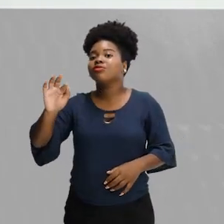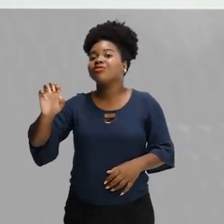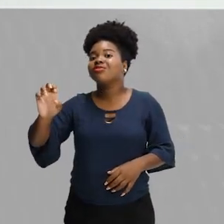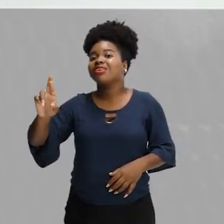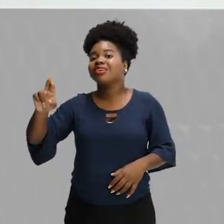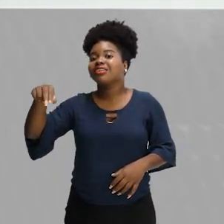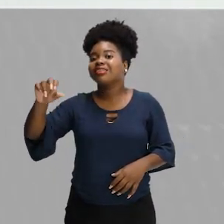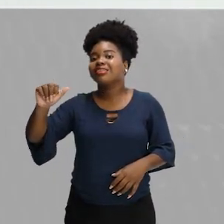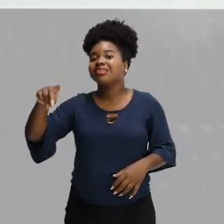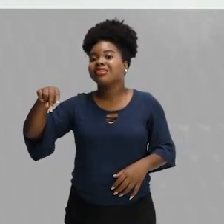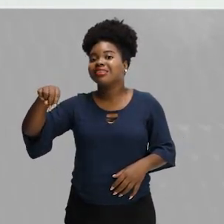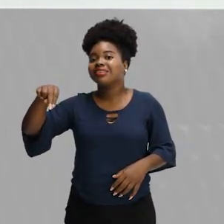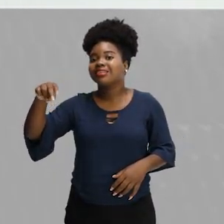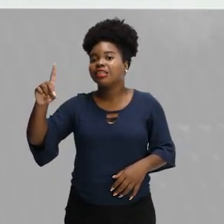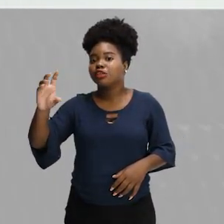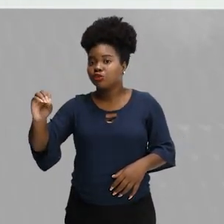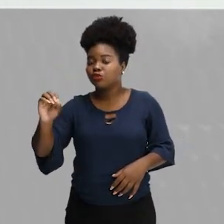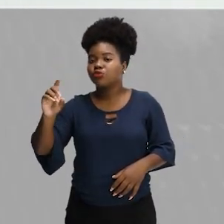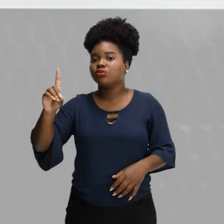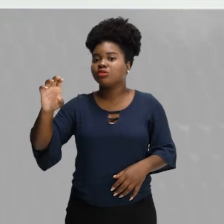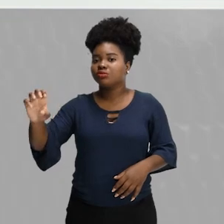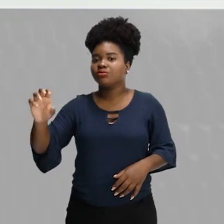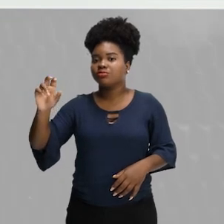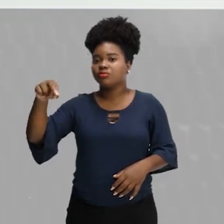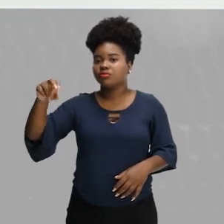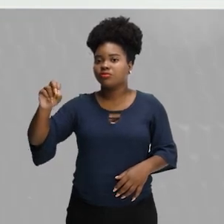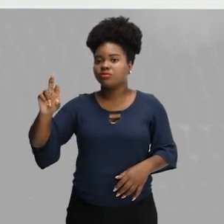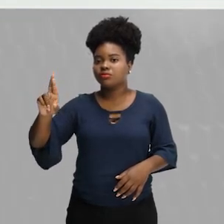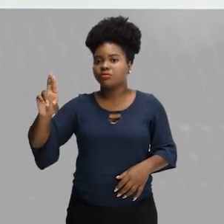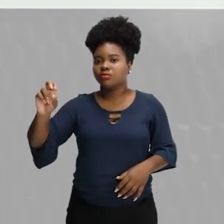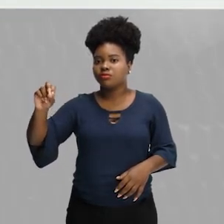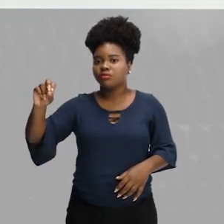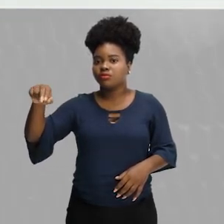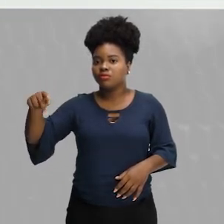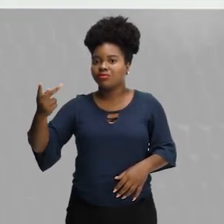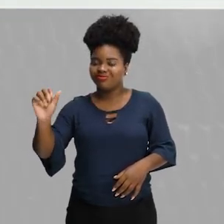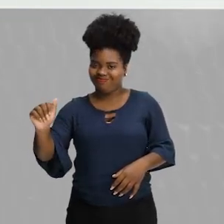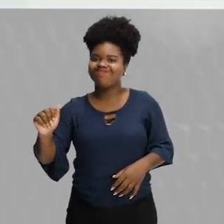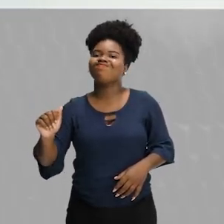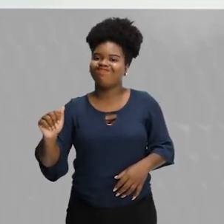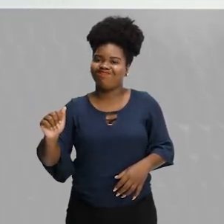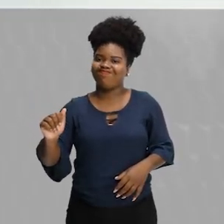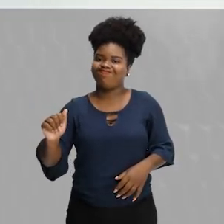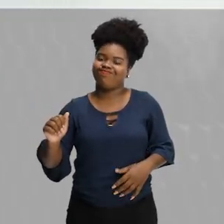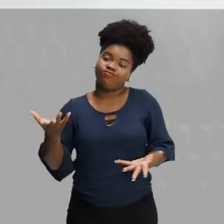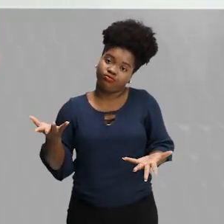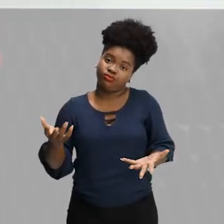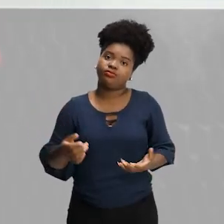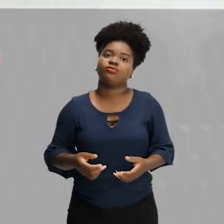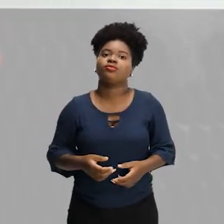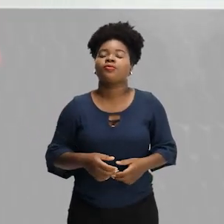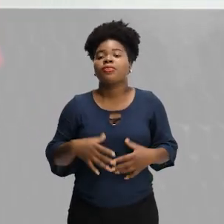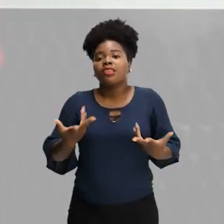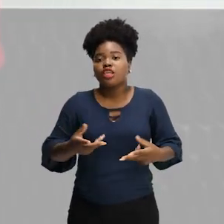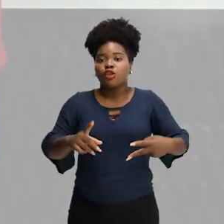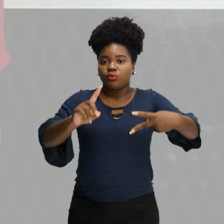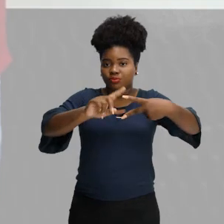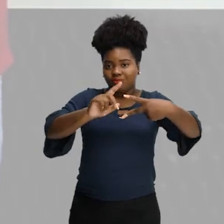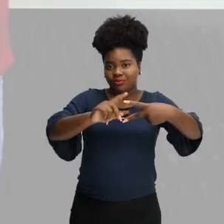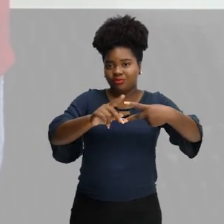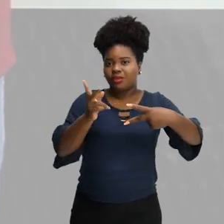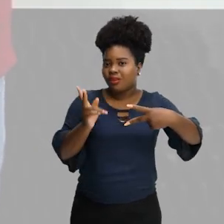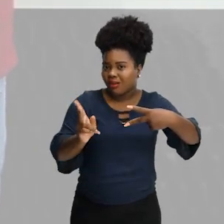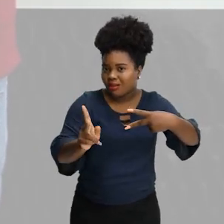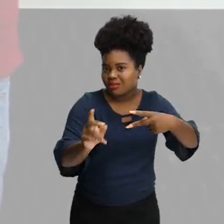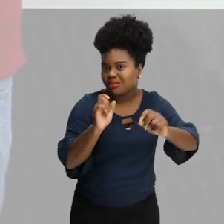Estados Unidos, não conta o Alasca e não conta o Havaí. Quando eu levo em consideração as terras contínuas, o Brasil é